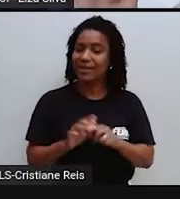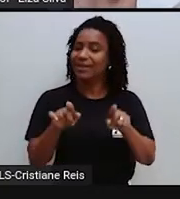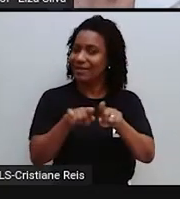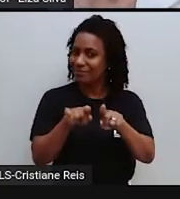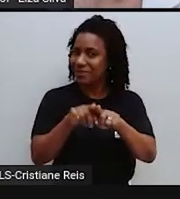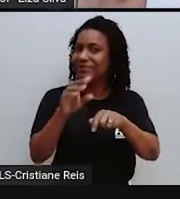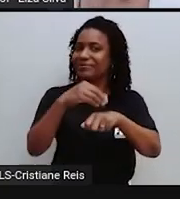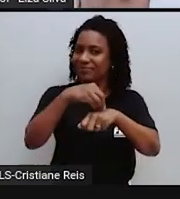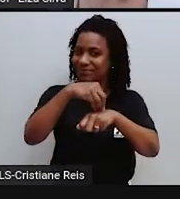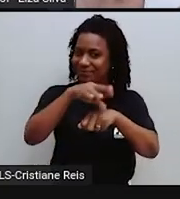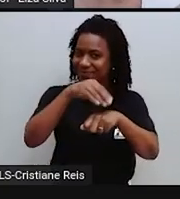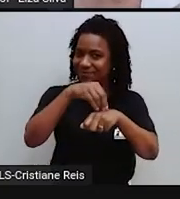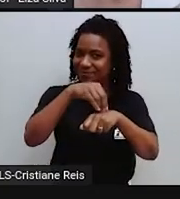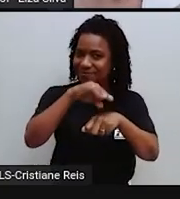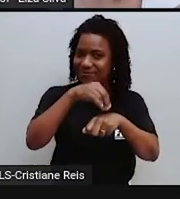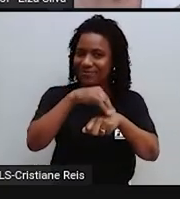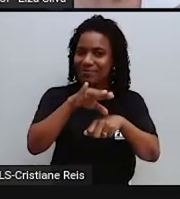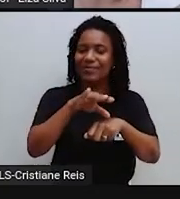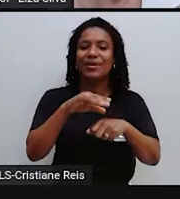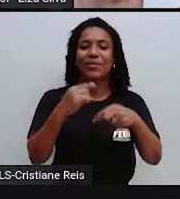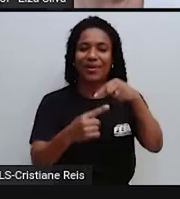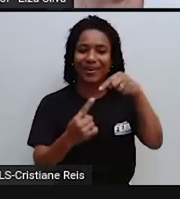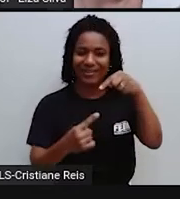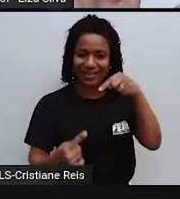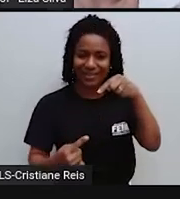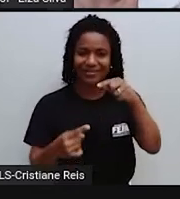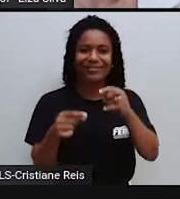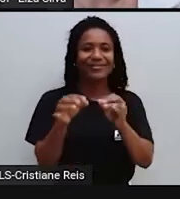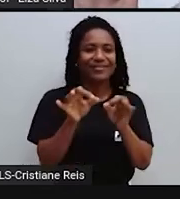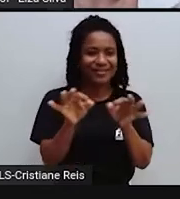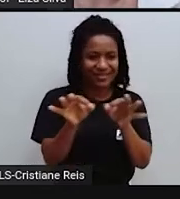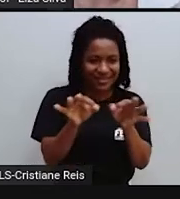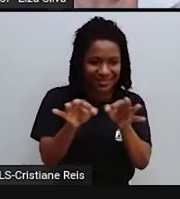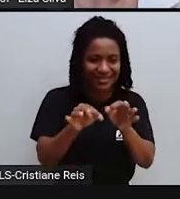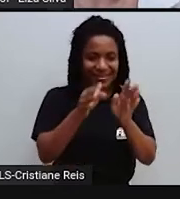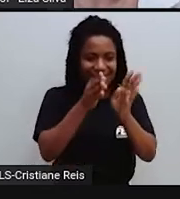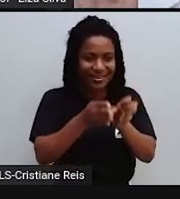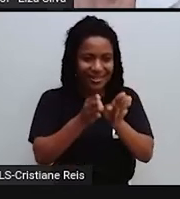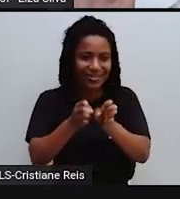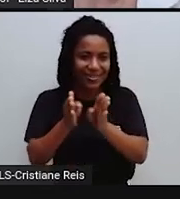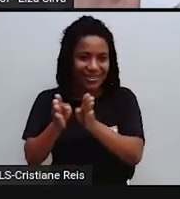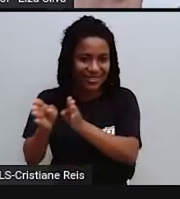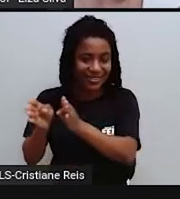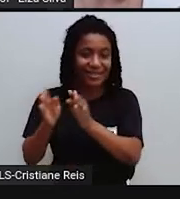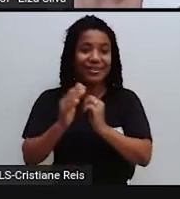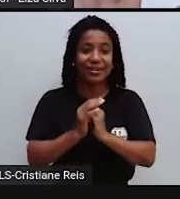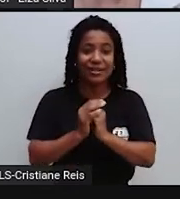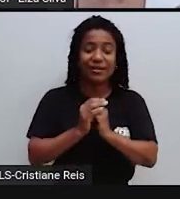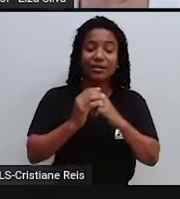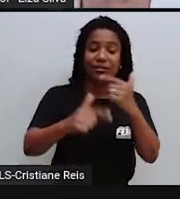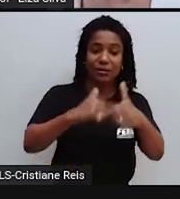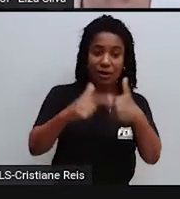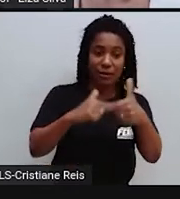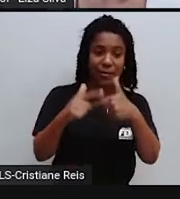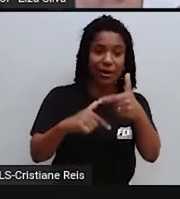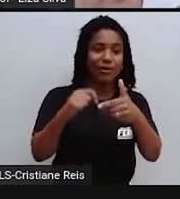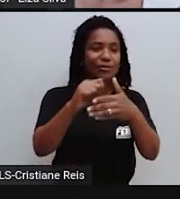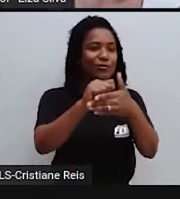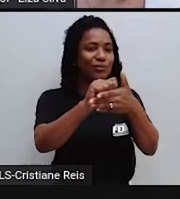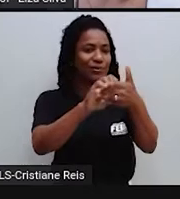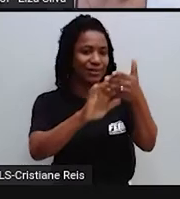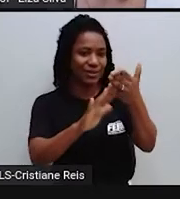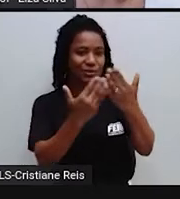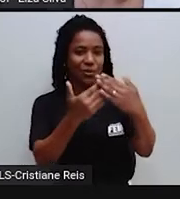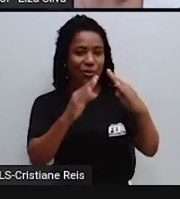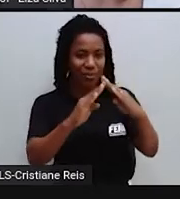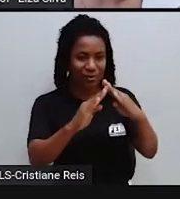outras tips, dicas de organização do seu caderno. Quando você for realizar a atividade de classe, você pode colocar o título